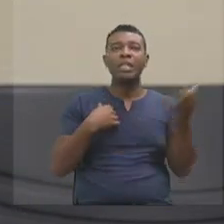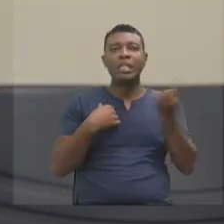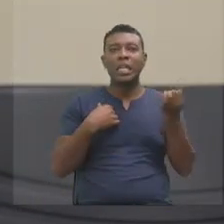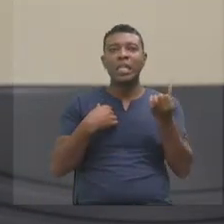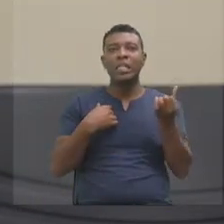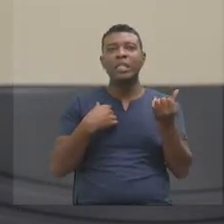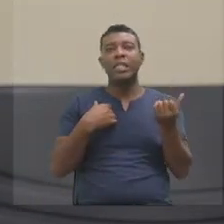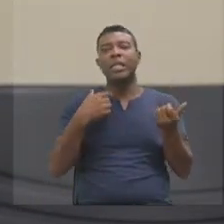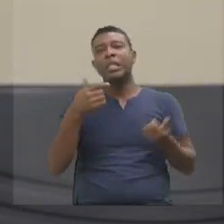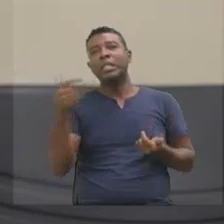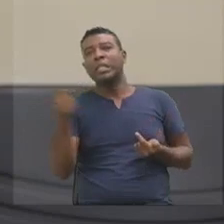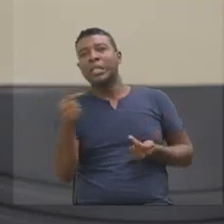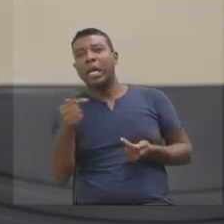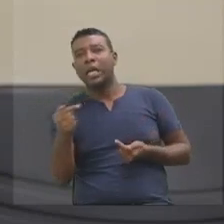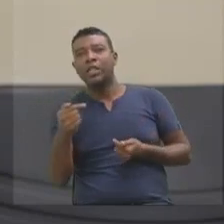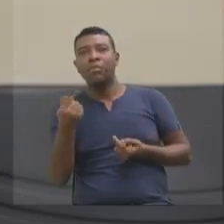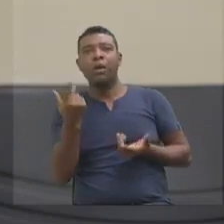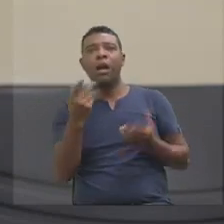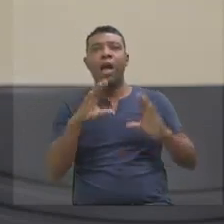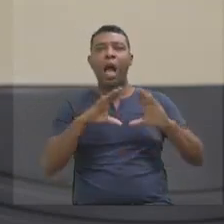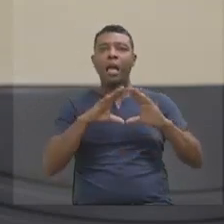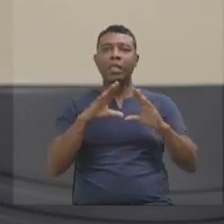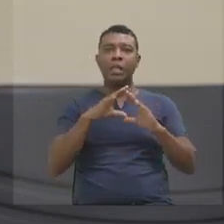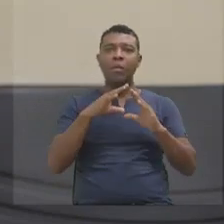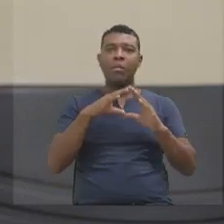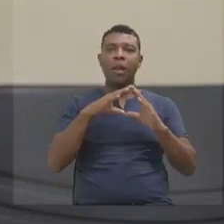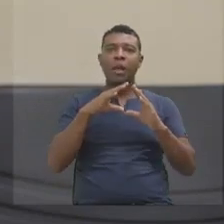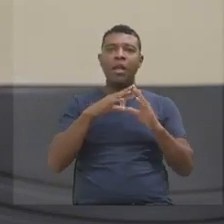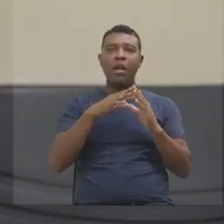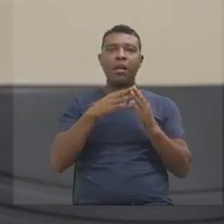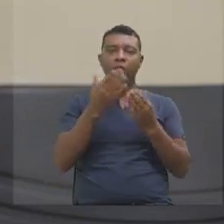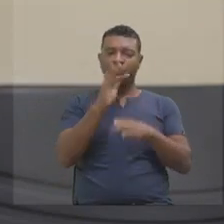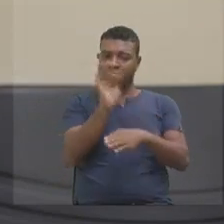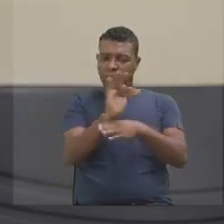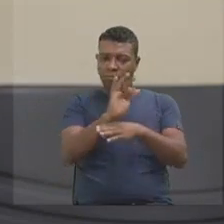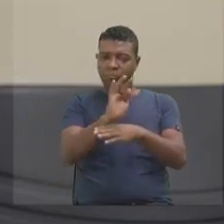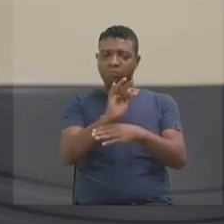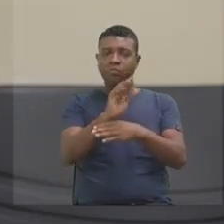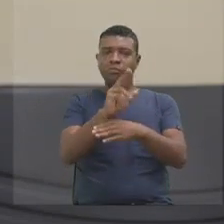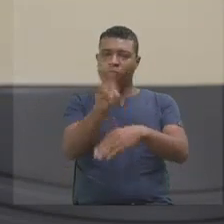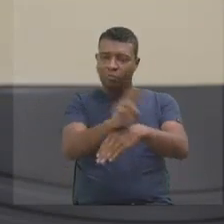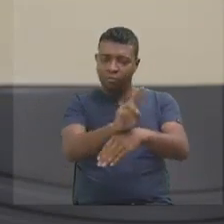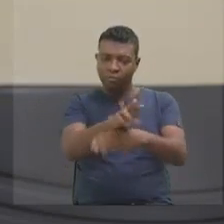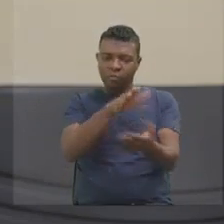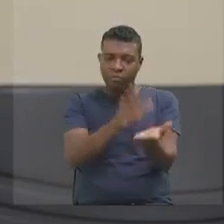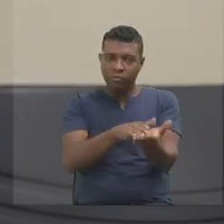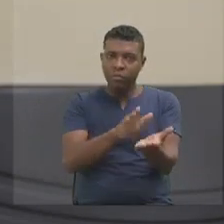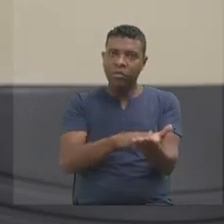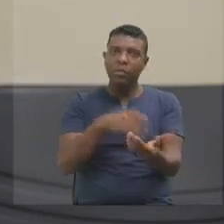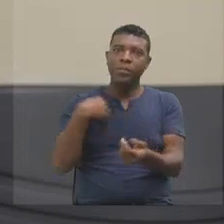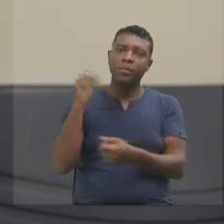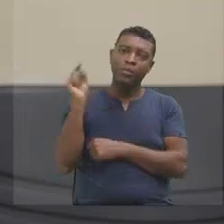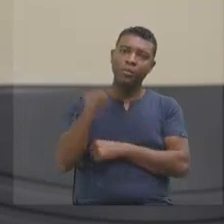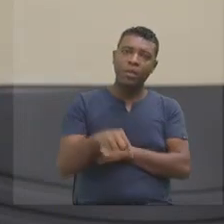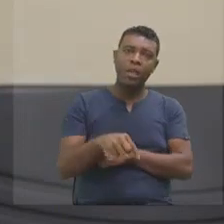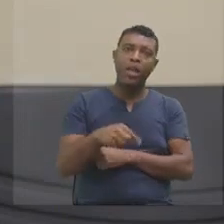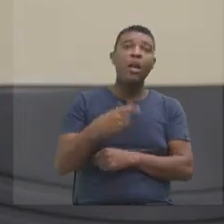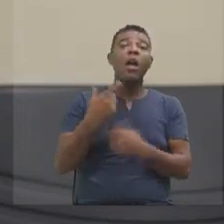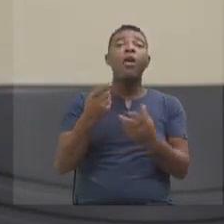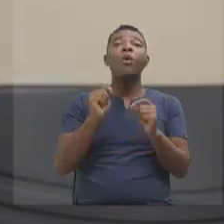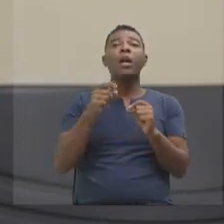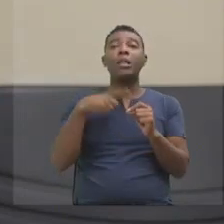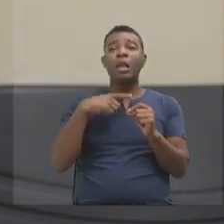sétima Assembleia fiscaliza que eu venho e sempre saiu daqui com boas sugestões entendendo melhor